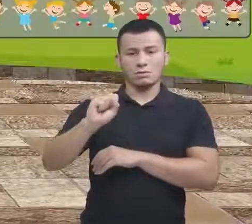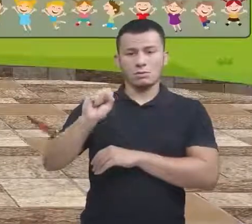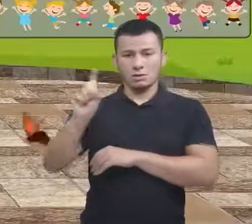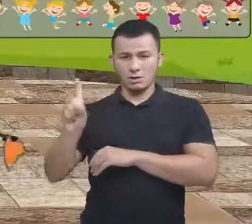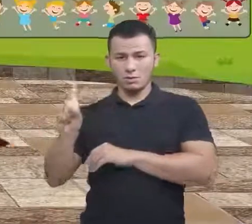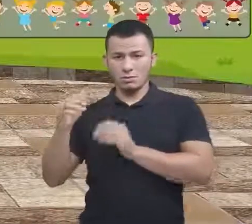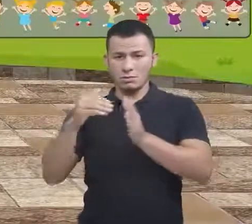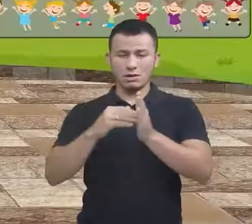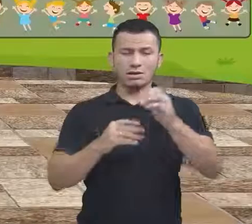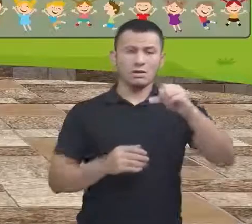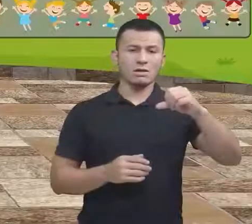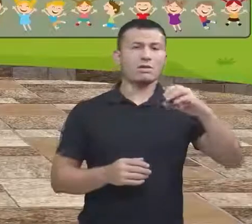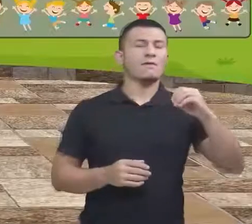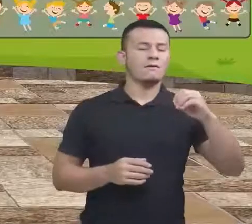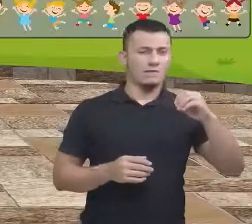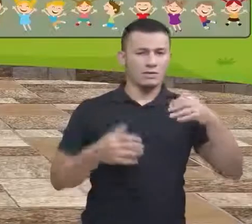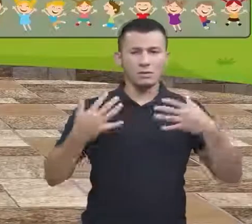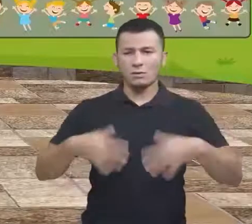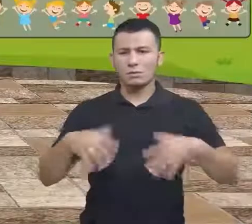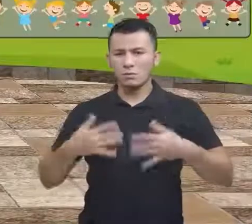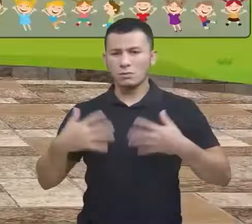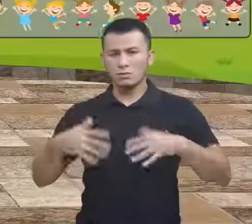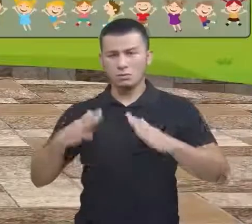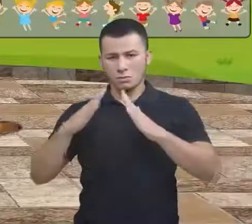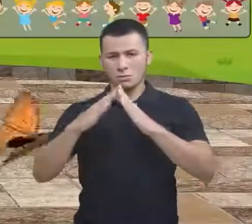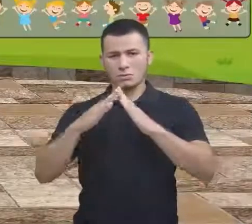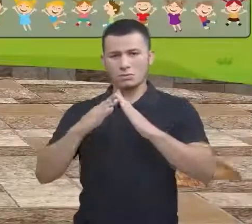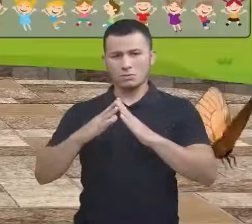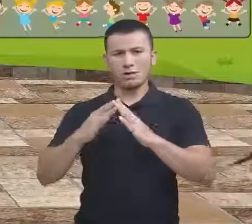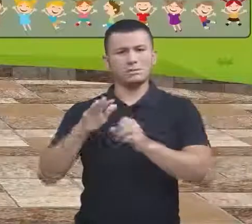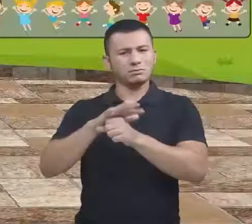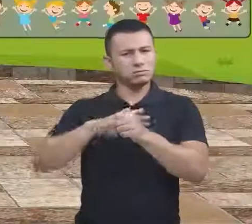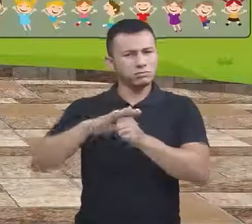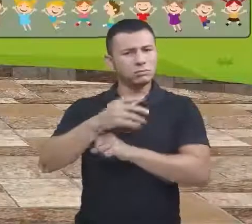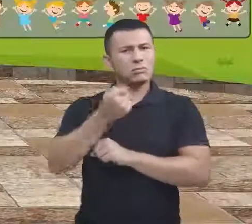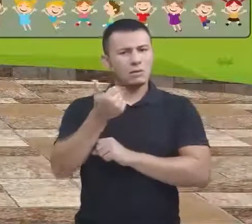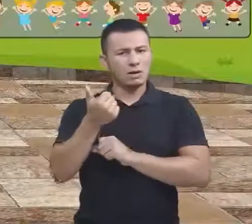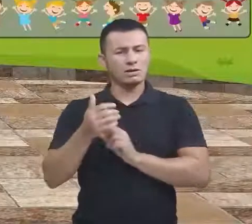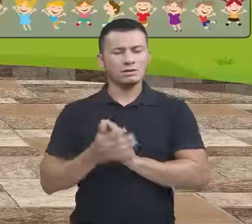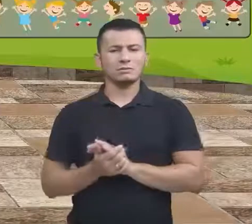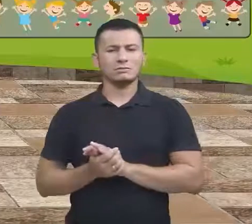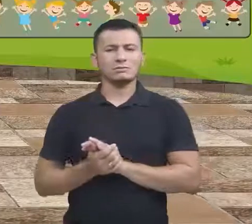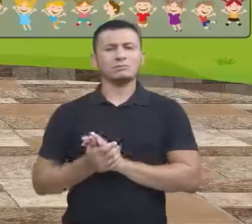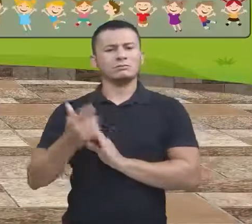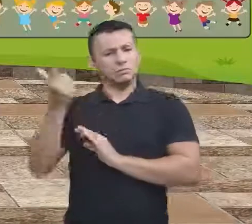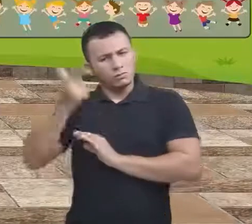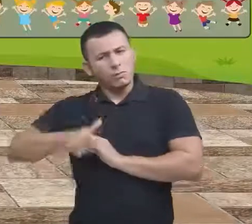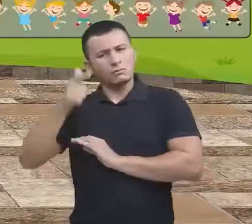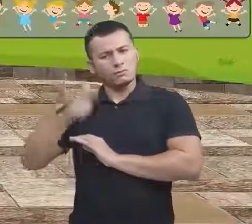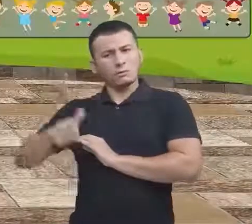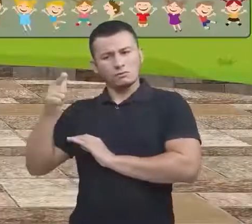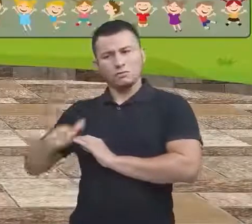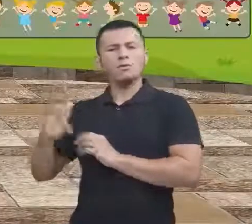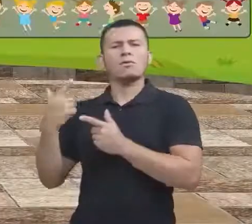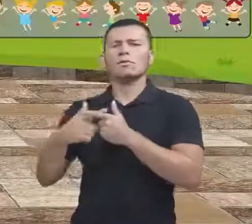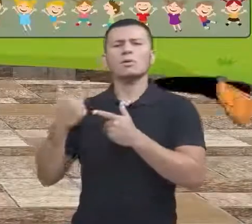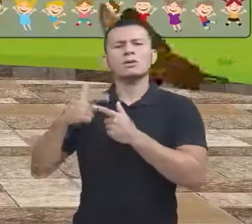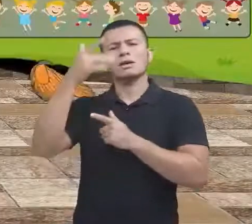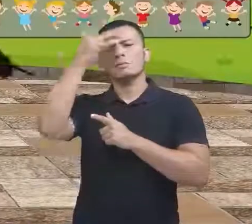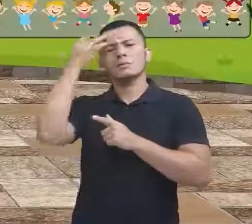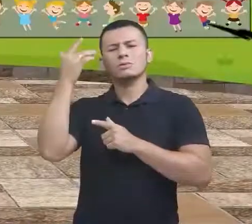30 já tinha muita gente nessa casinha e eu chegando não abre tanto por quê Porque o lugar é bonito